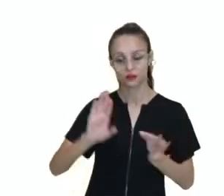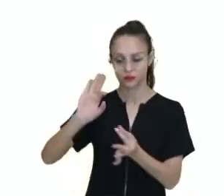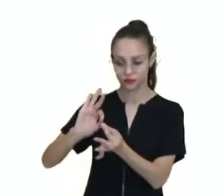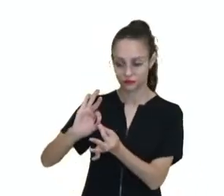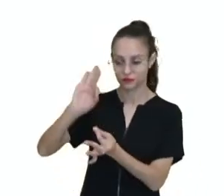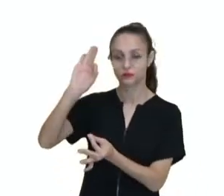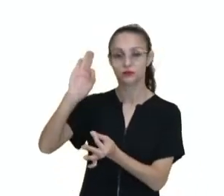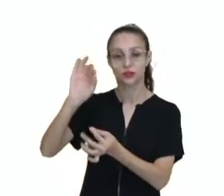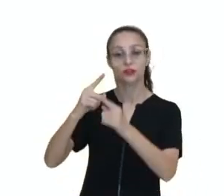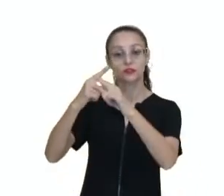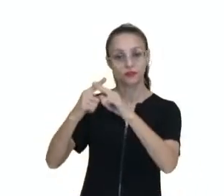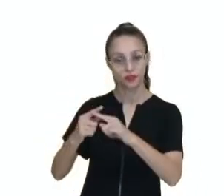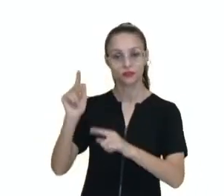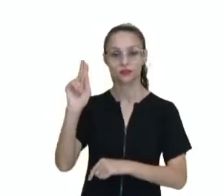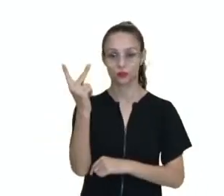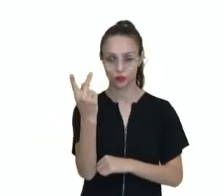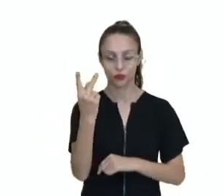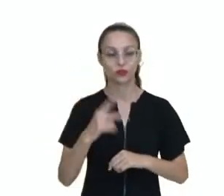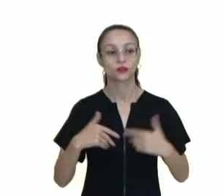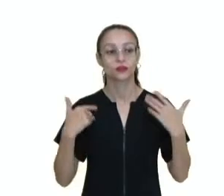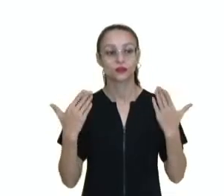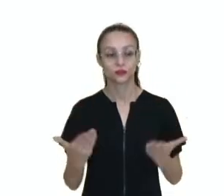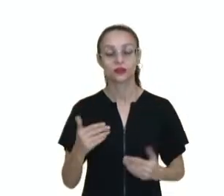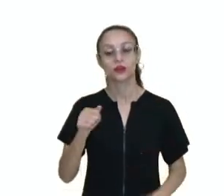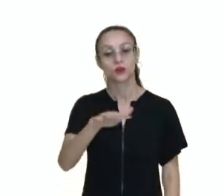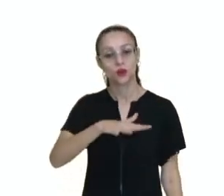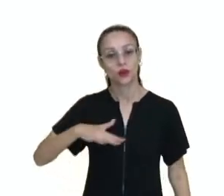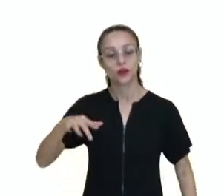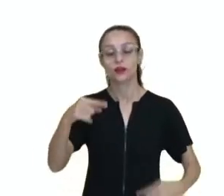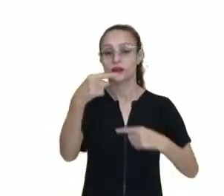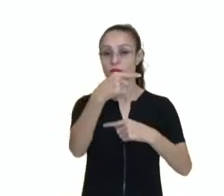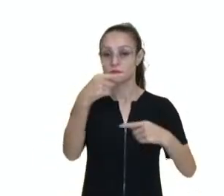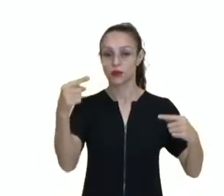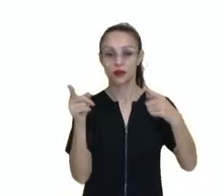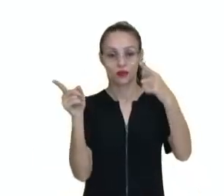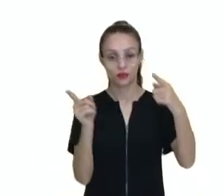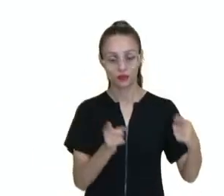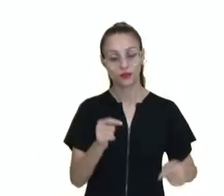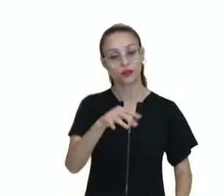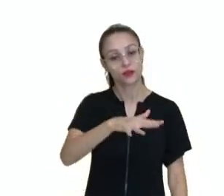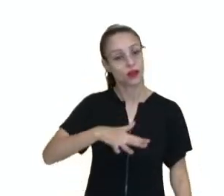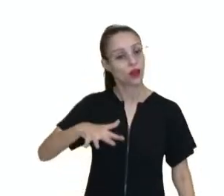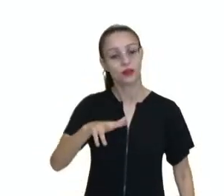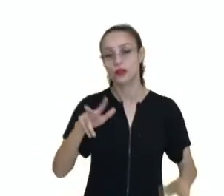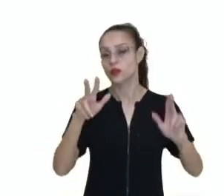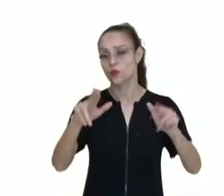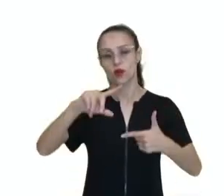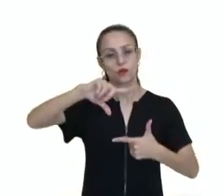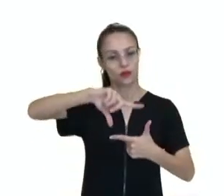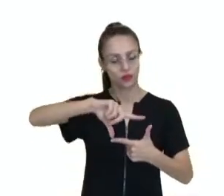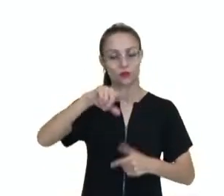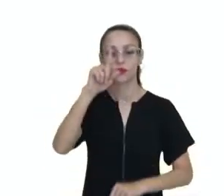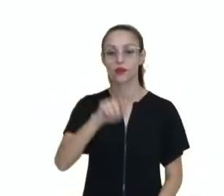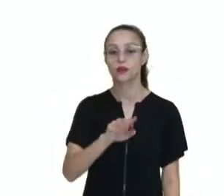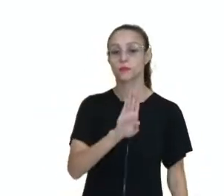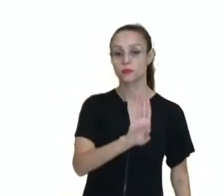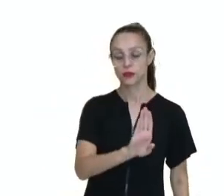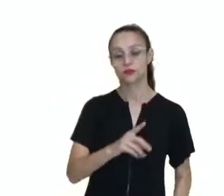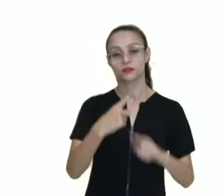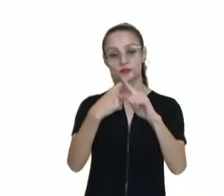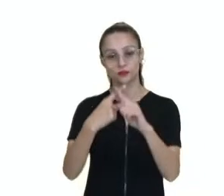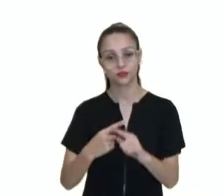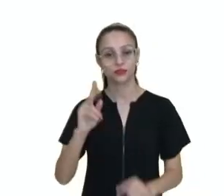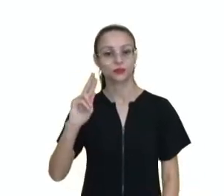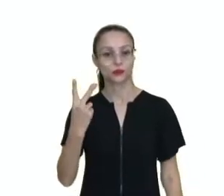pela medida da altura então área do paralelogramo é igual a área do retângulo base vezes